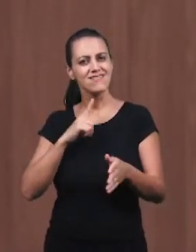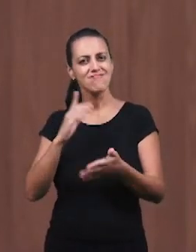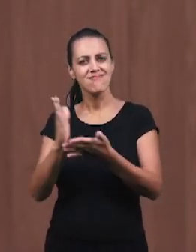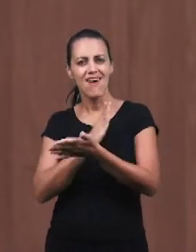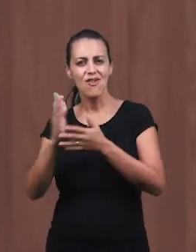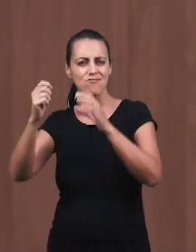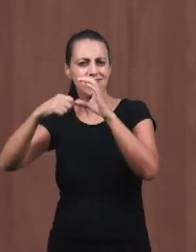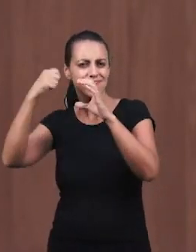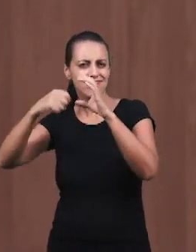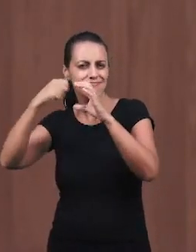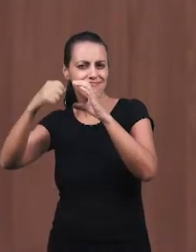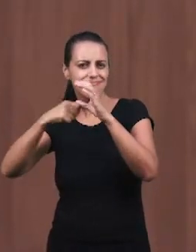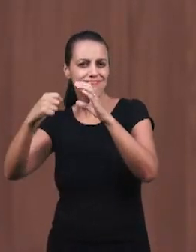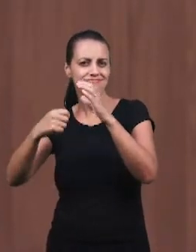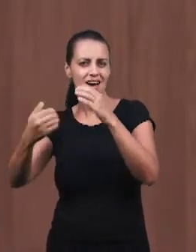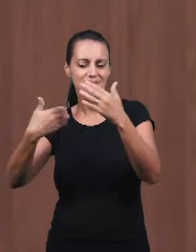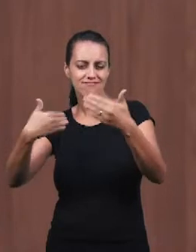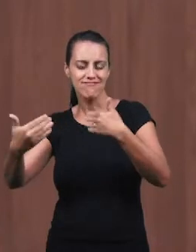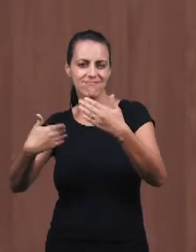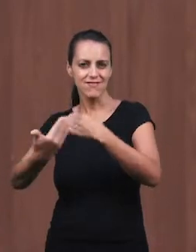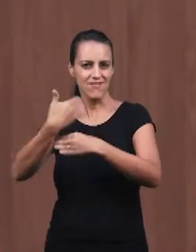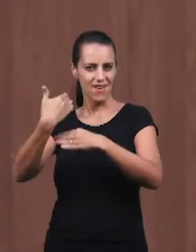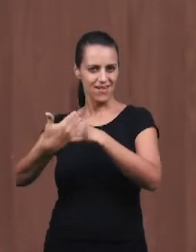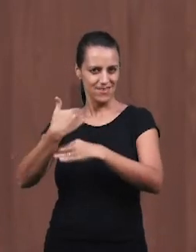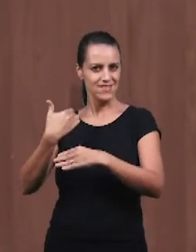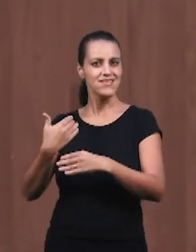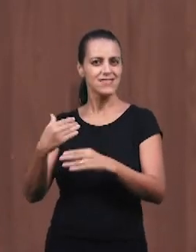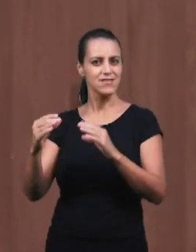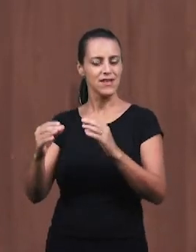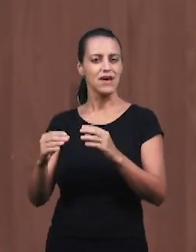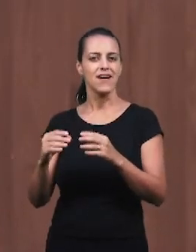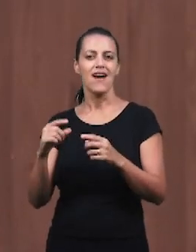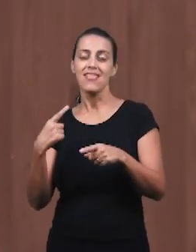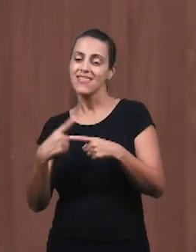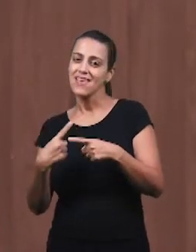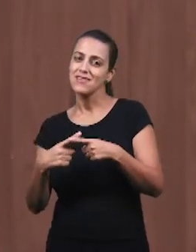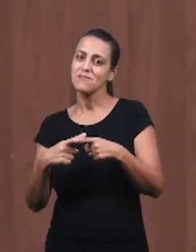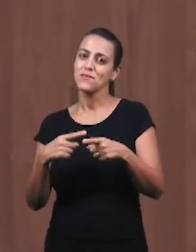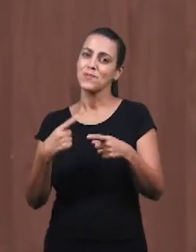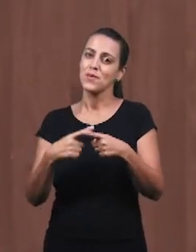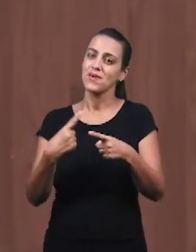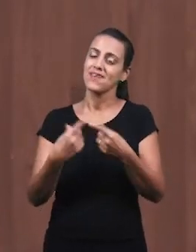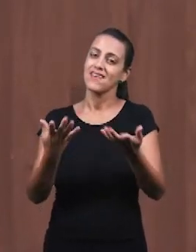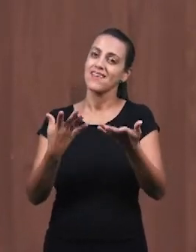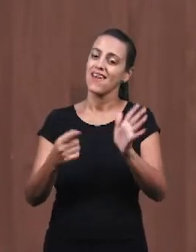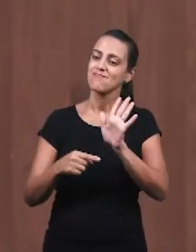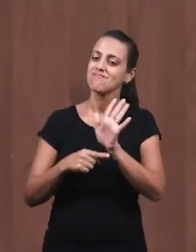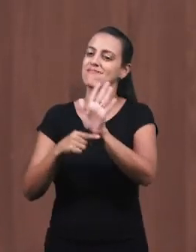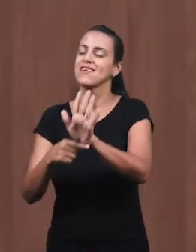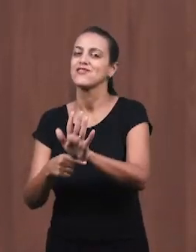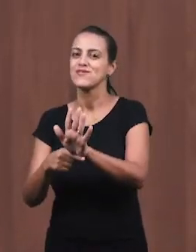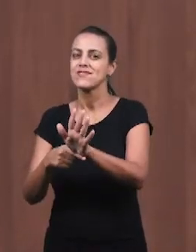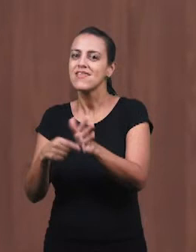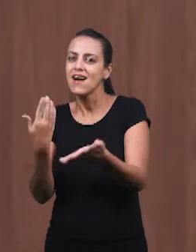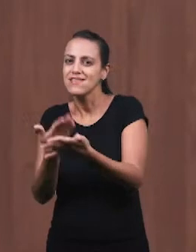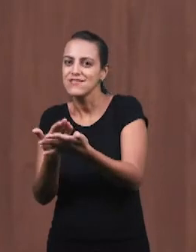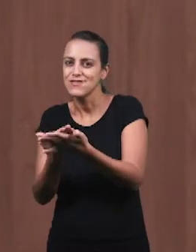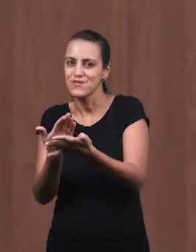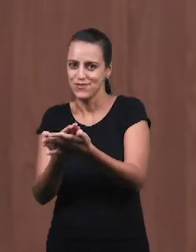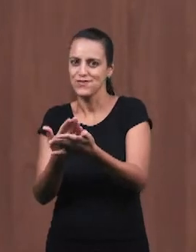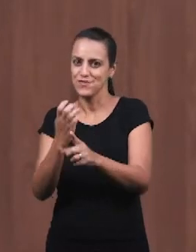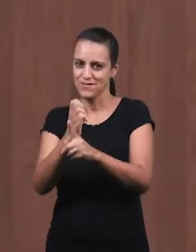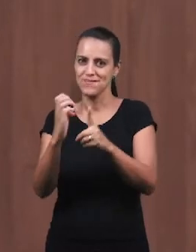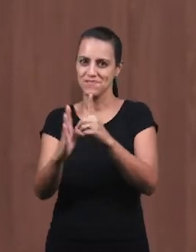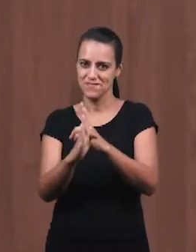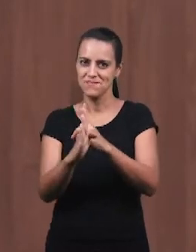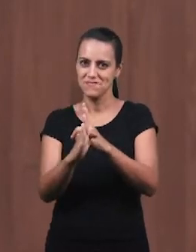são enviados com contribuições de estudos feitos pelos nossos irmãos e enviados por vídeos na Escola Bíblica